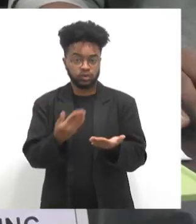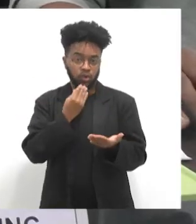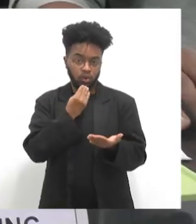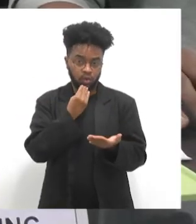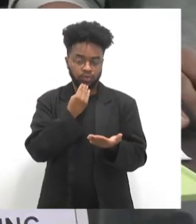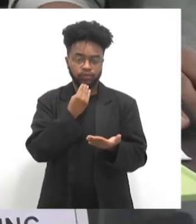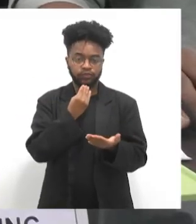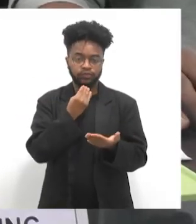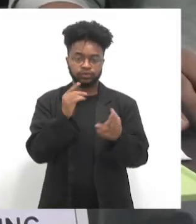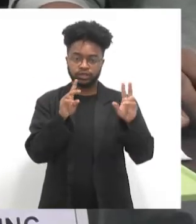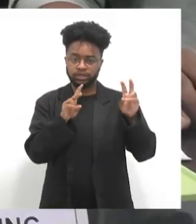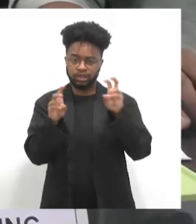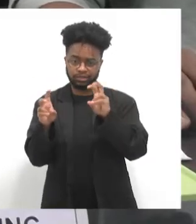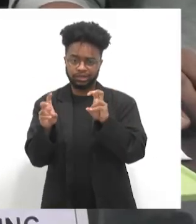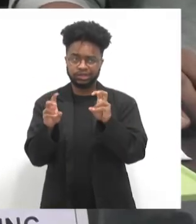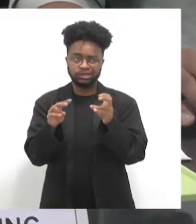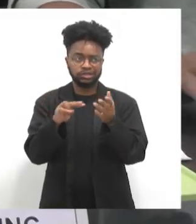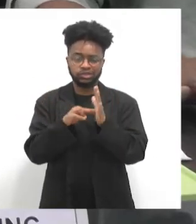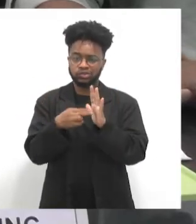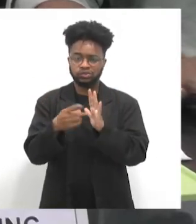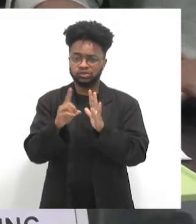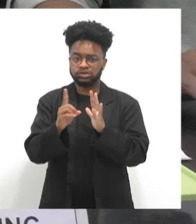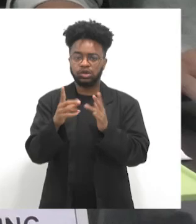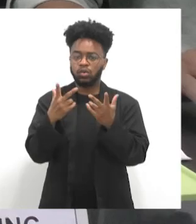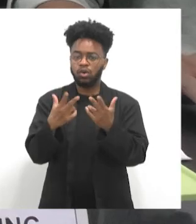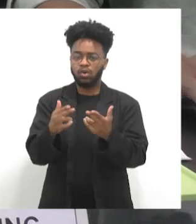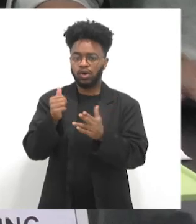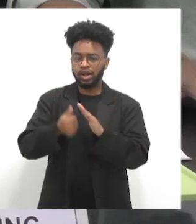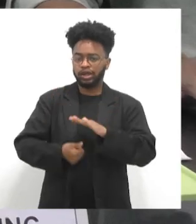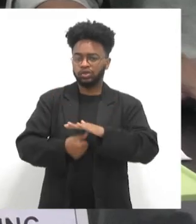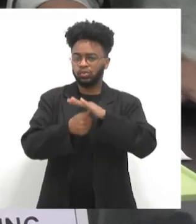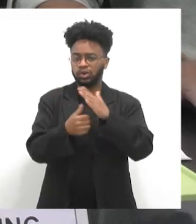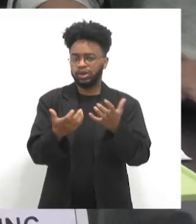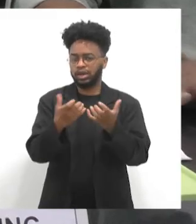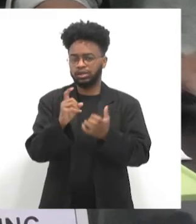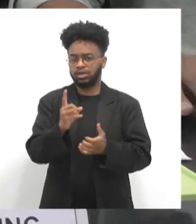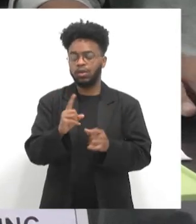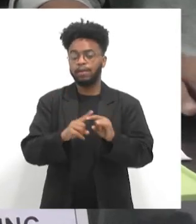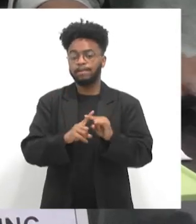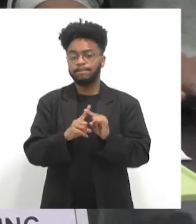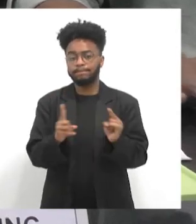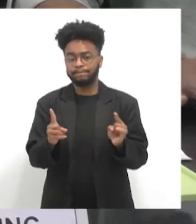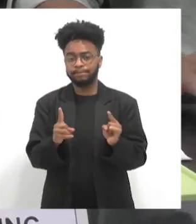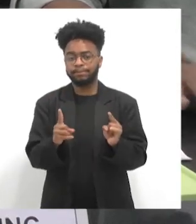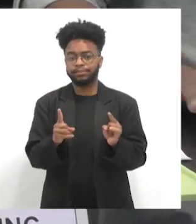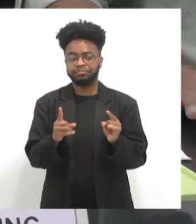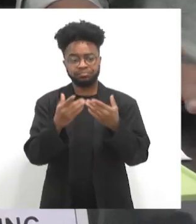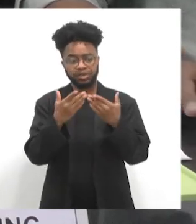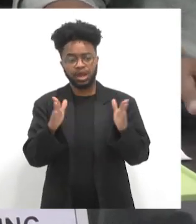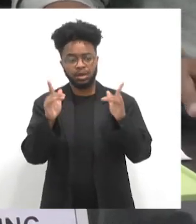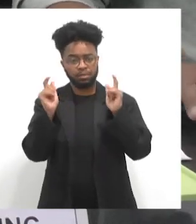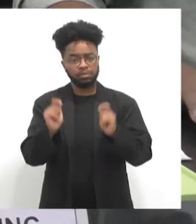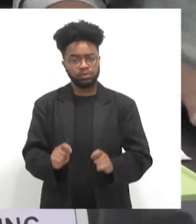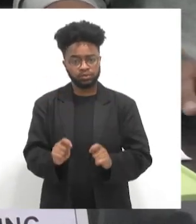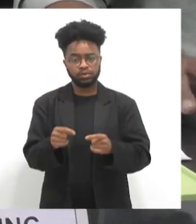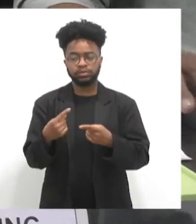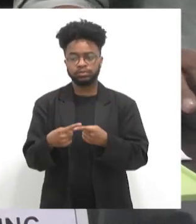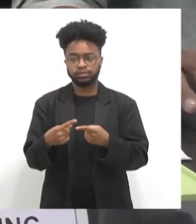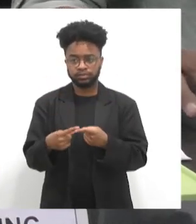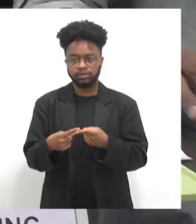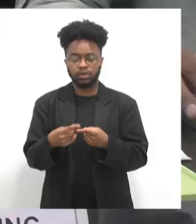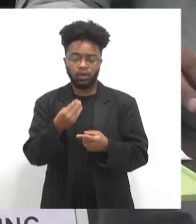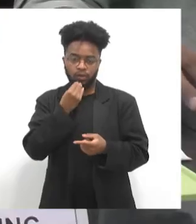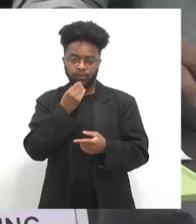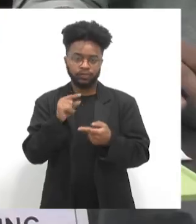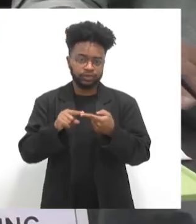que isso aí não é exatamente o que o reitor queria, porque ele vai entrar num bolo, mas pelo menos abre uma possibilidade. Aí depois ele vai ter que,